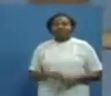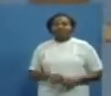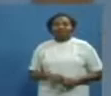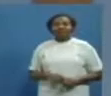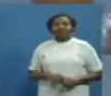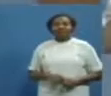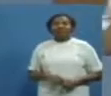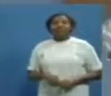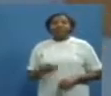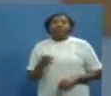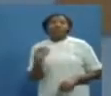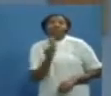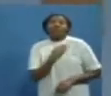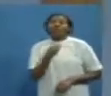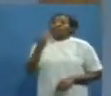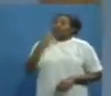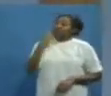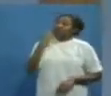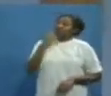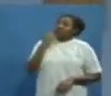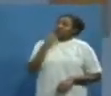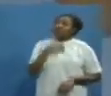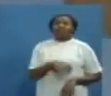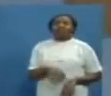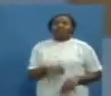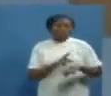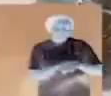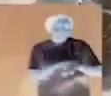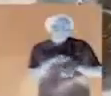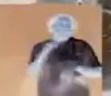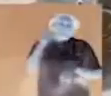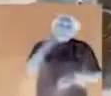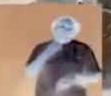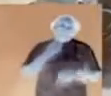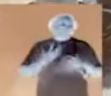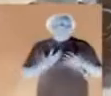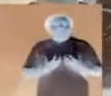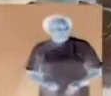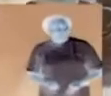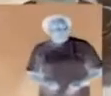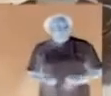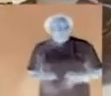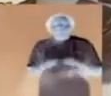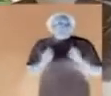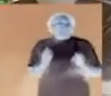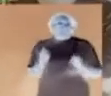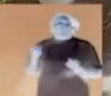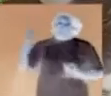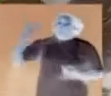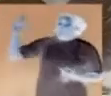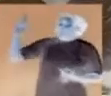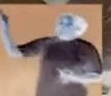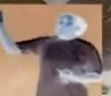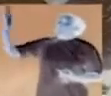Santo Então você tem que se esvaziar das coisas do Ingá vida e como é que eu Miss facinho